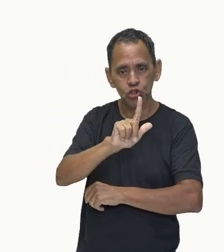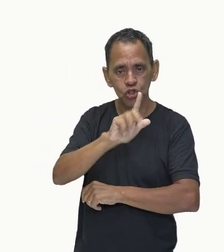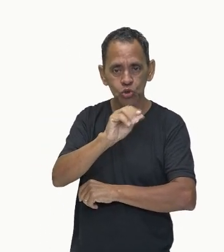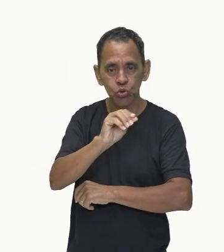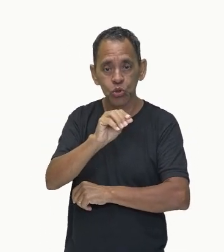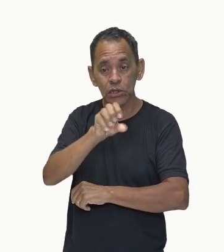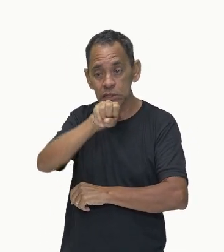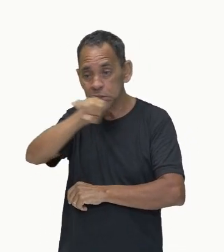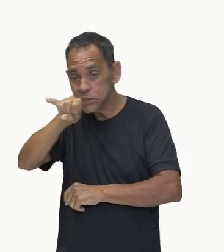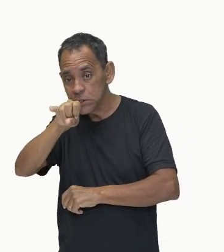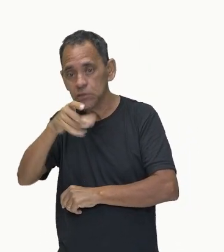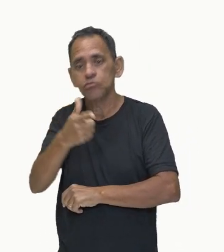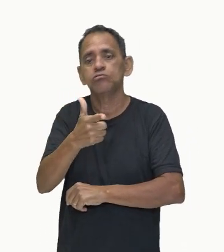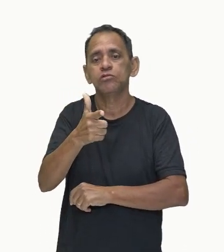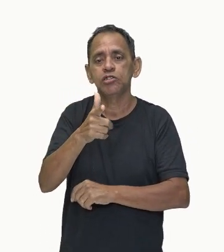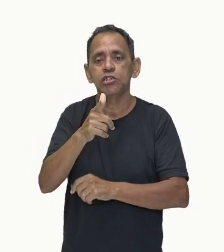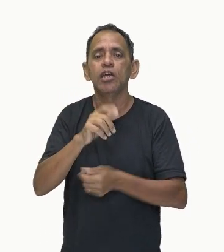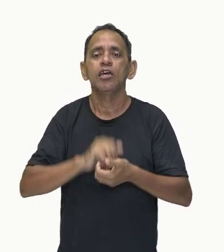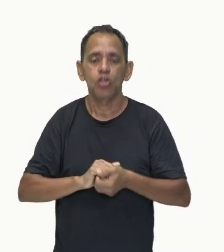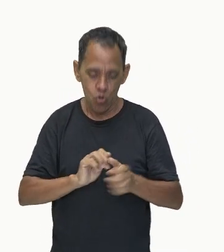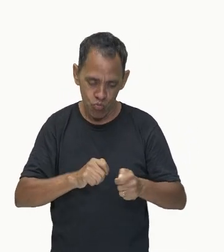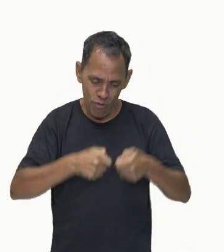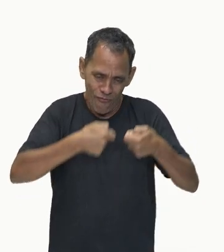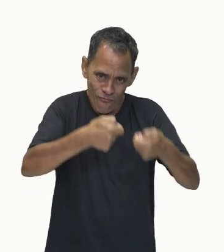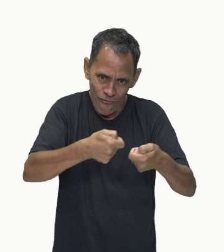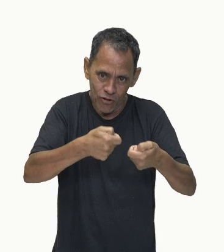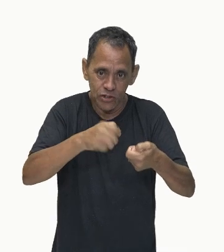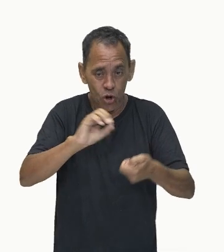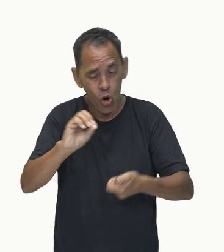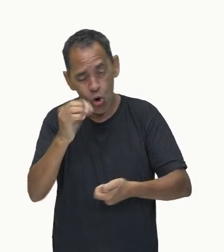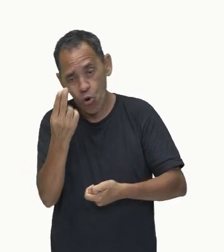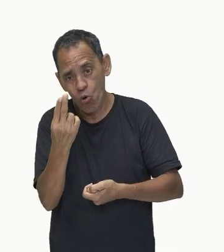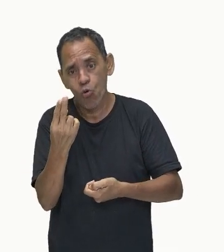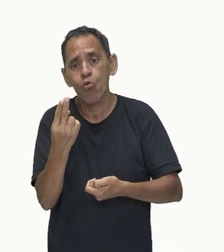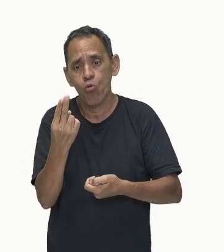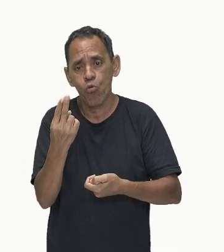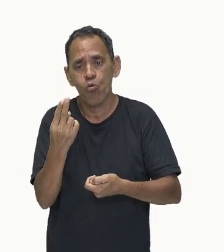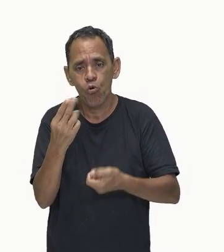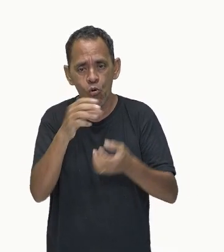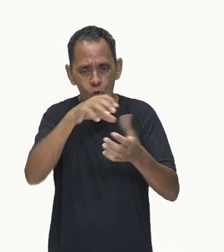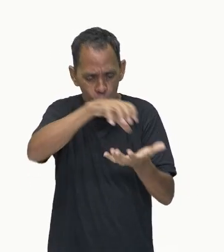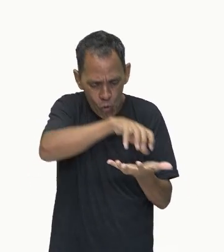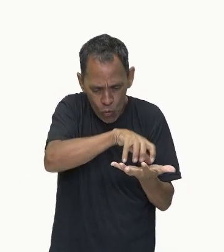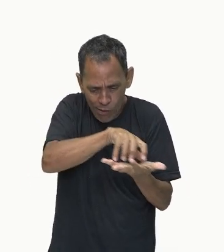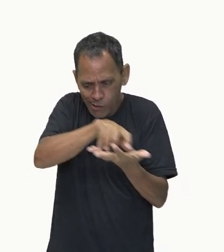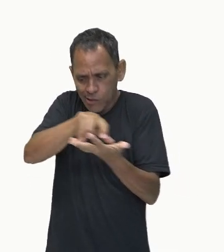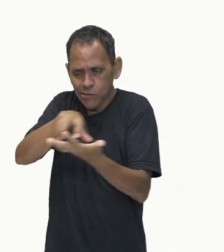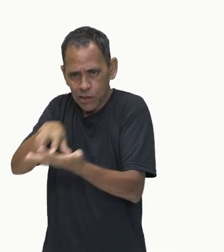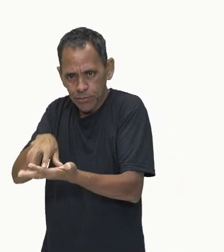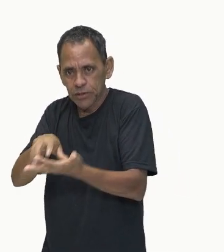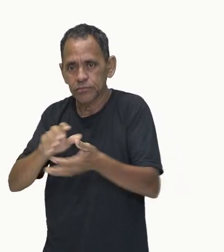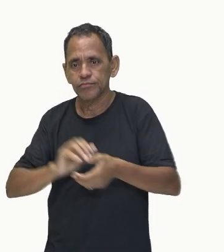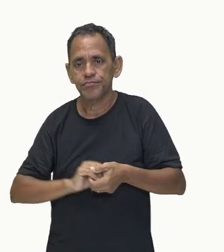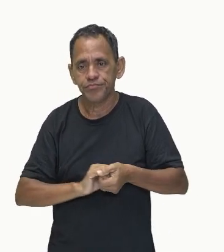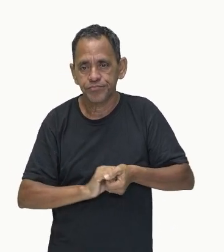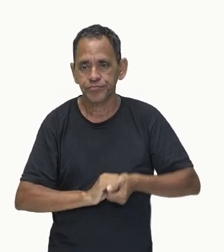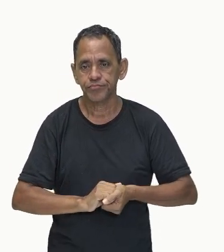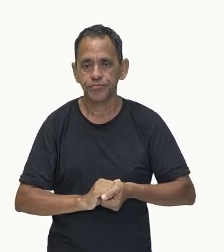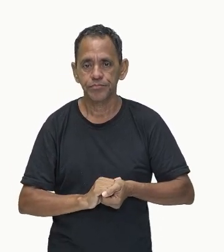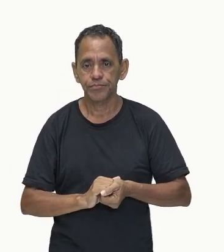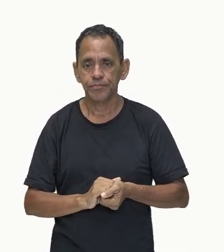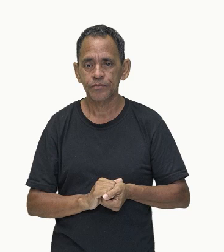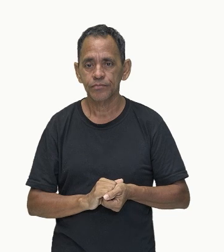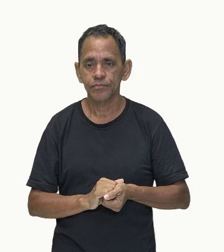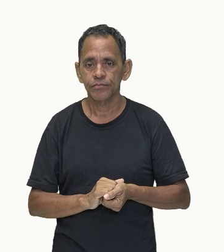ou quando não existir deslocamento, tá? Se não houver deslocamento, não existiu trabalho.